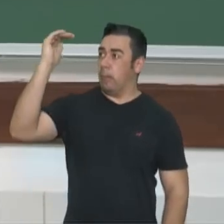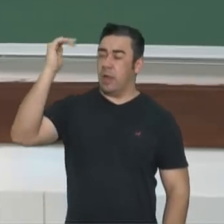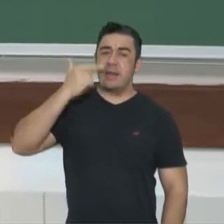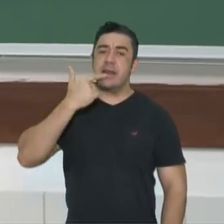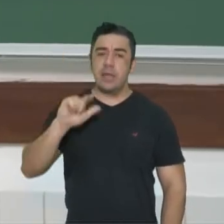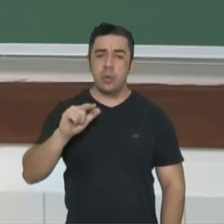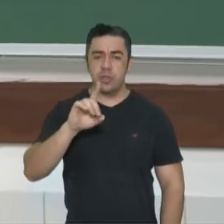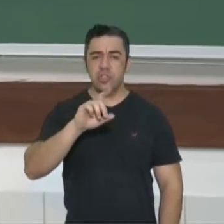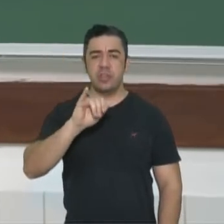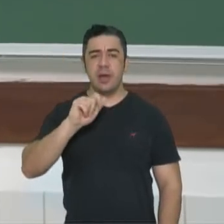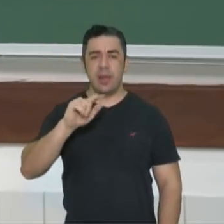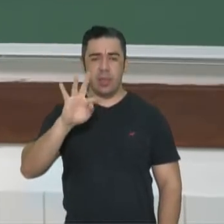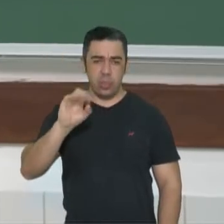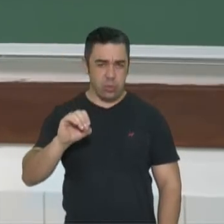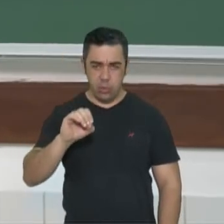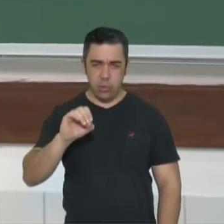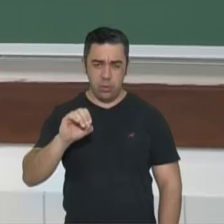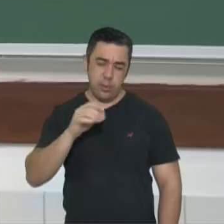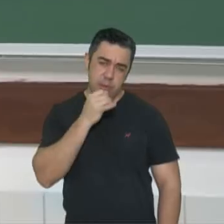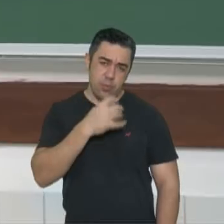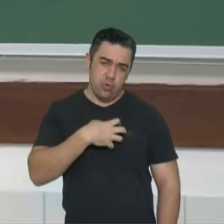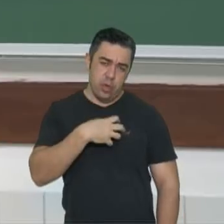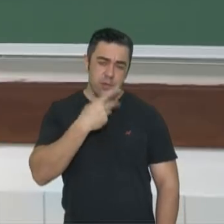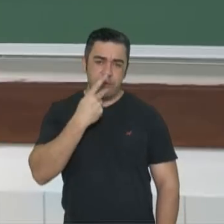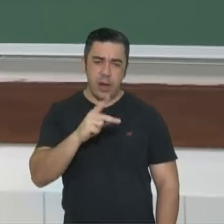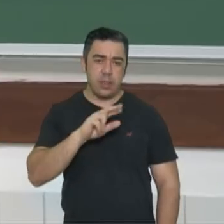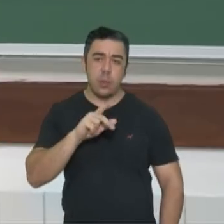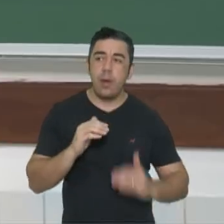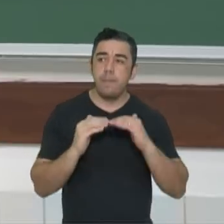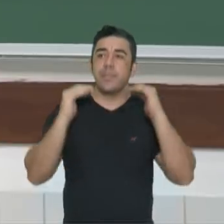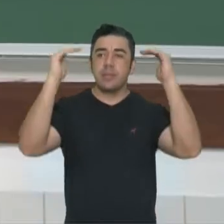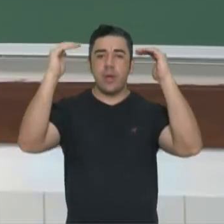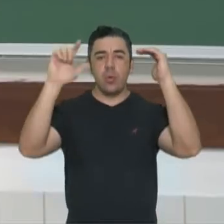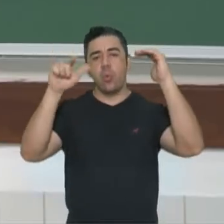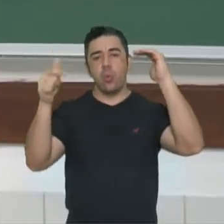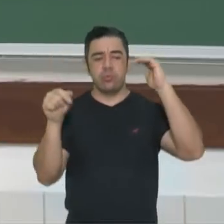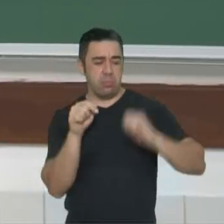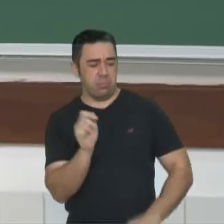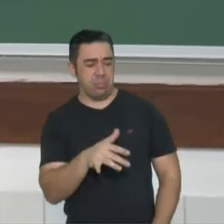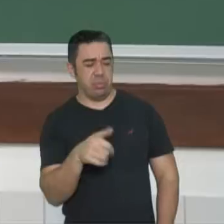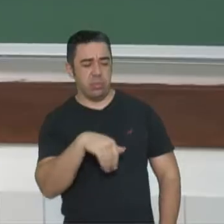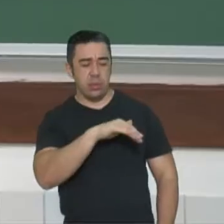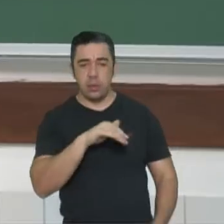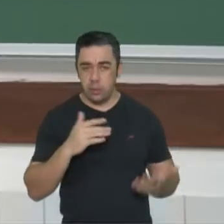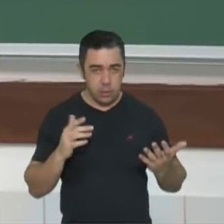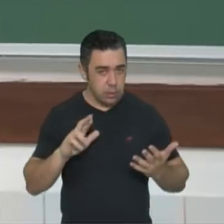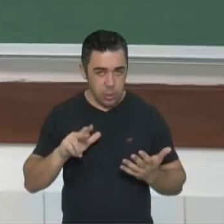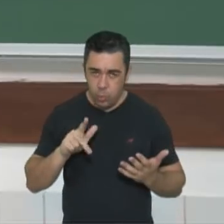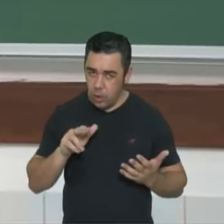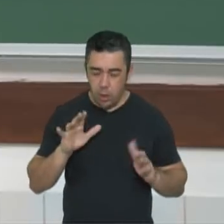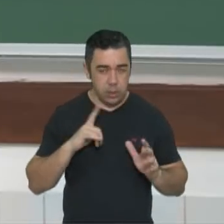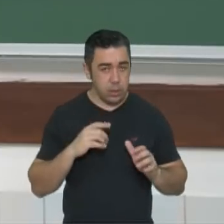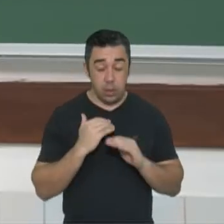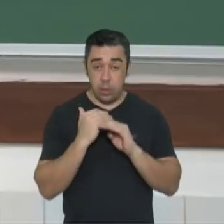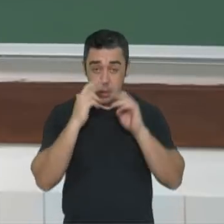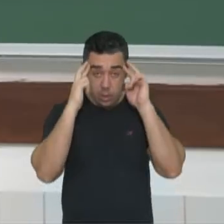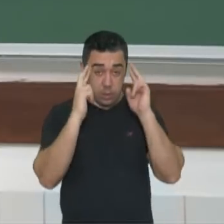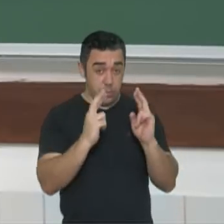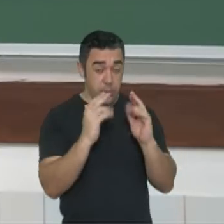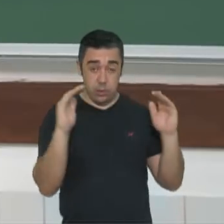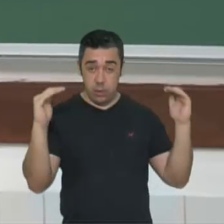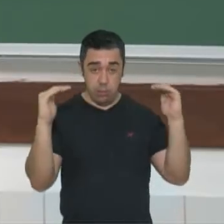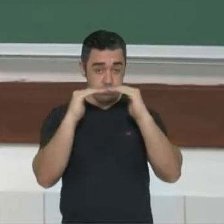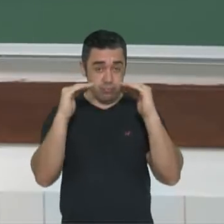não, um dialeto, né? Nenhuma língua, mas também nenhum dialeto. Dentro da mesma língua, é mais importante, mais superior que o outro, são